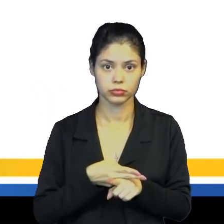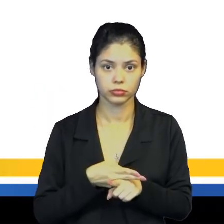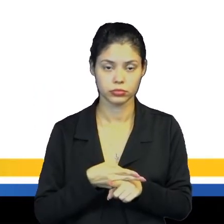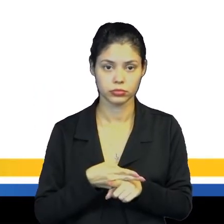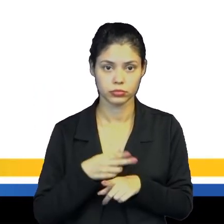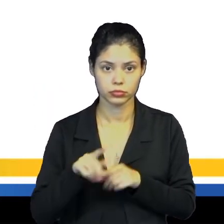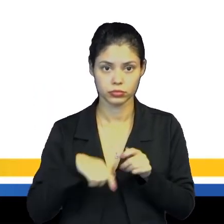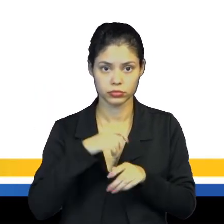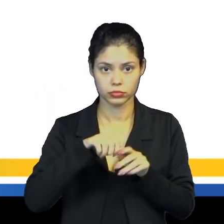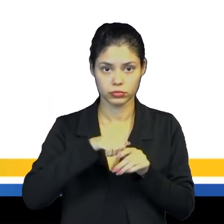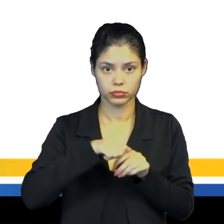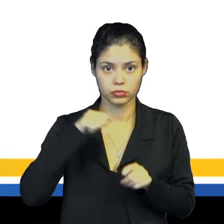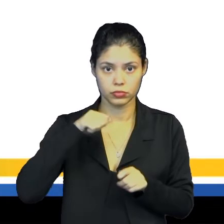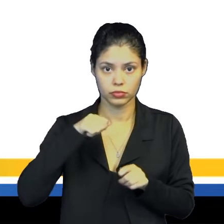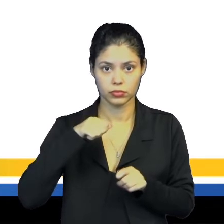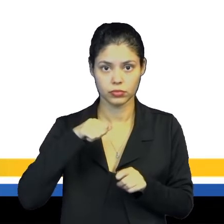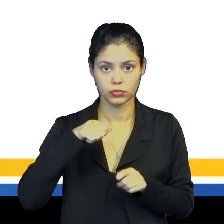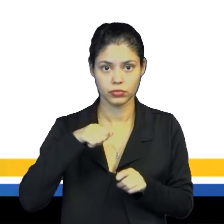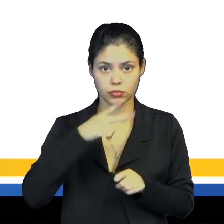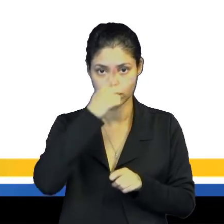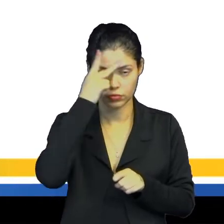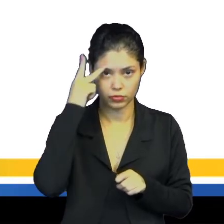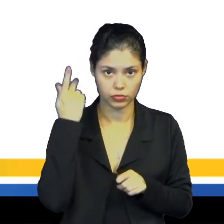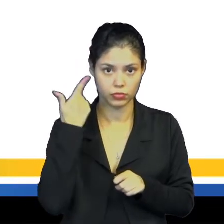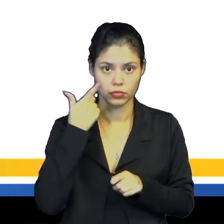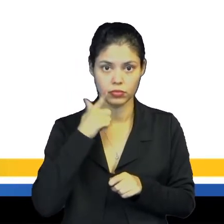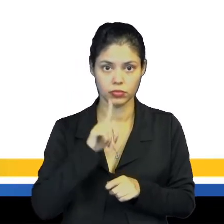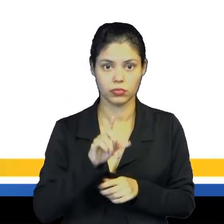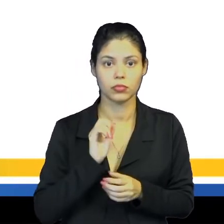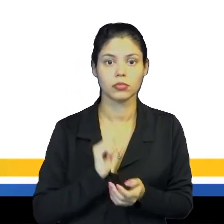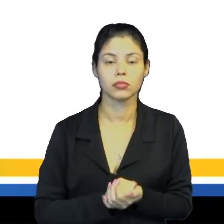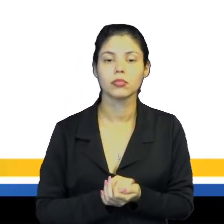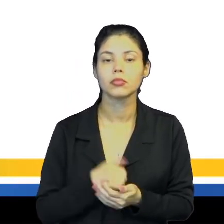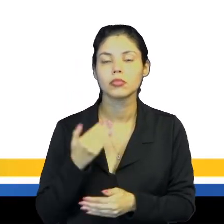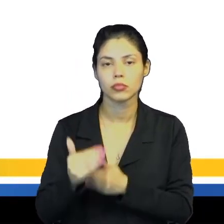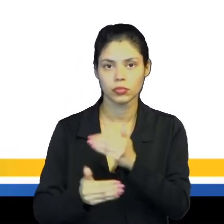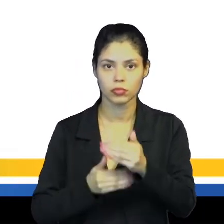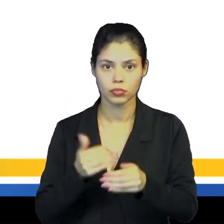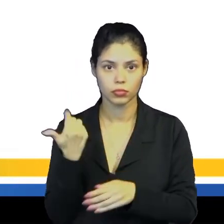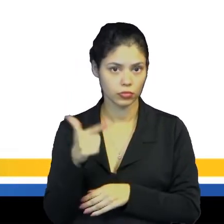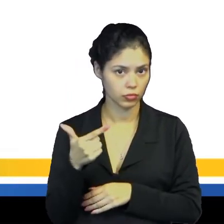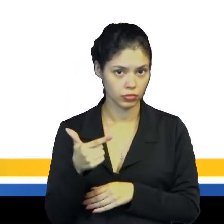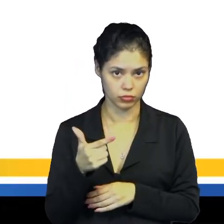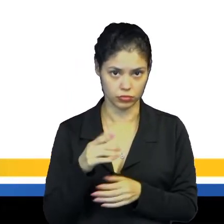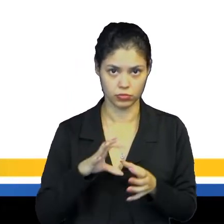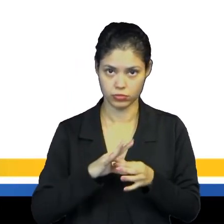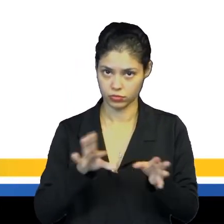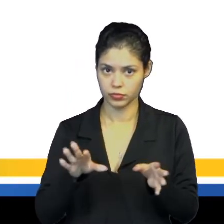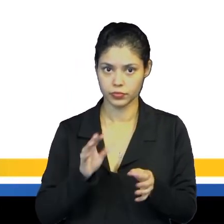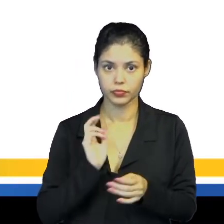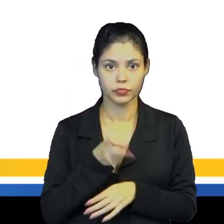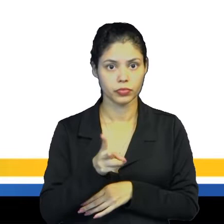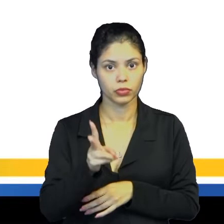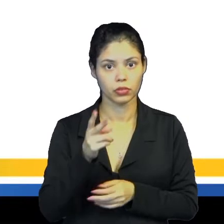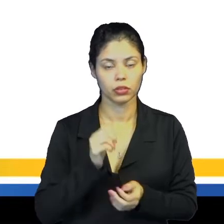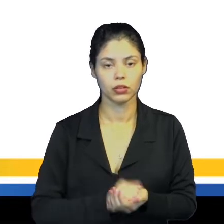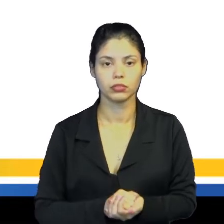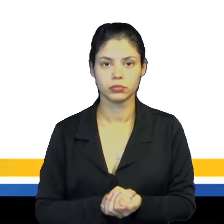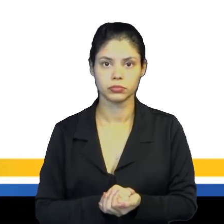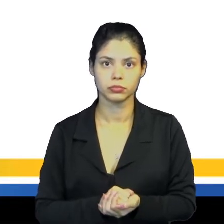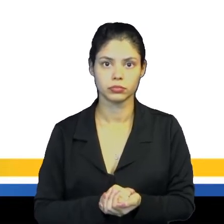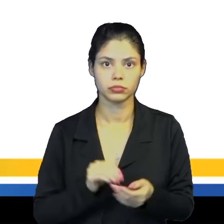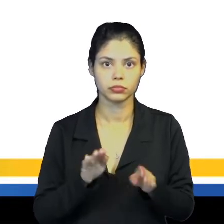amarra do ducto deferente, para que aí a pessoa ela consiga aí fazer um processo de não poder ter uma liberação mais constante de